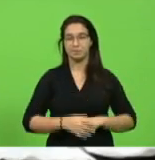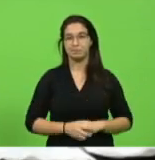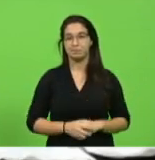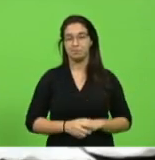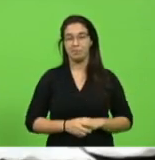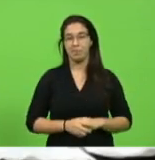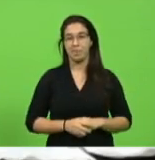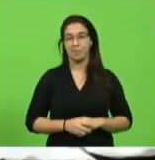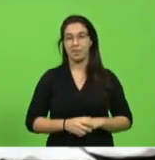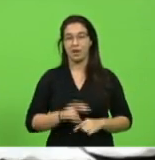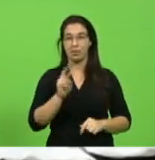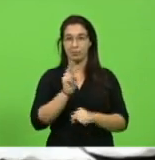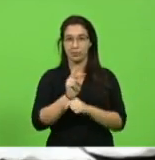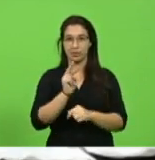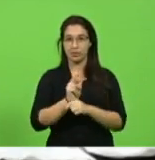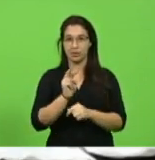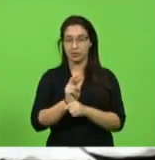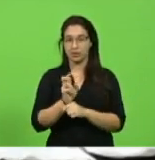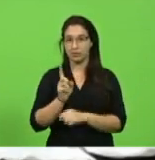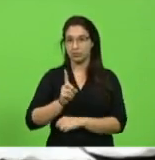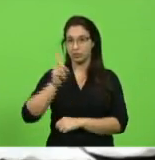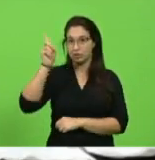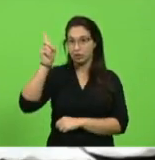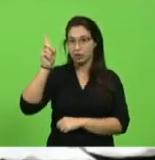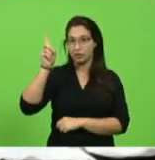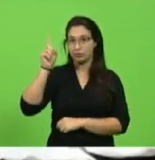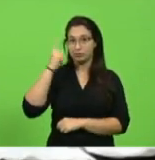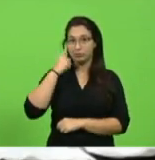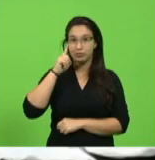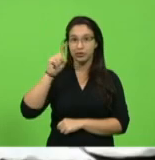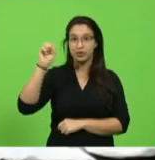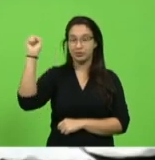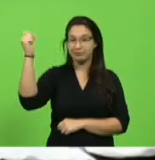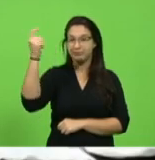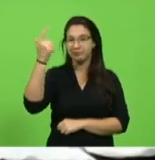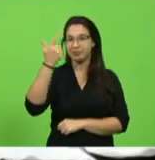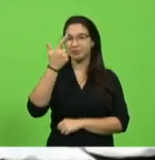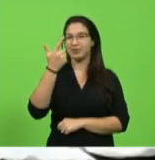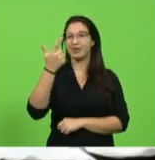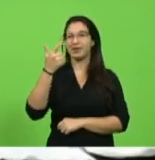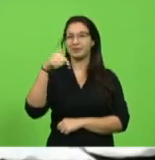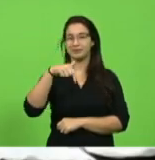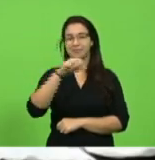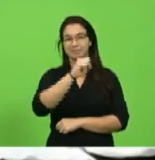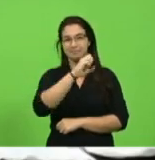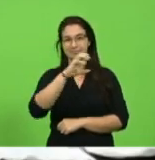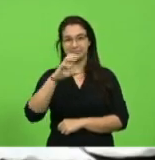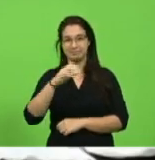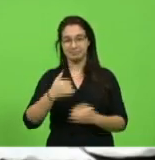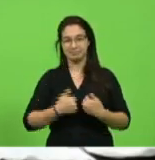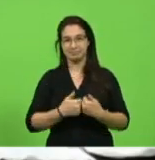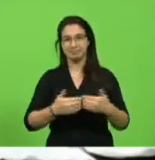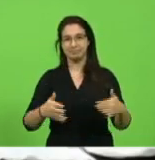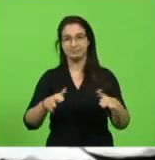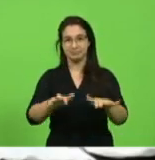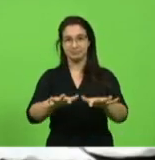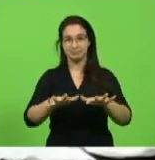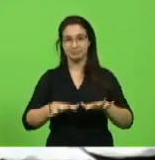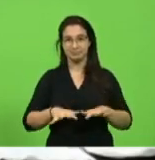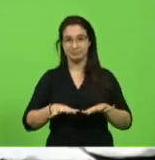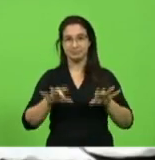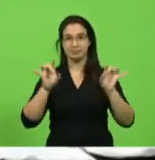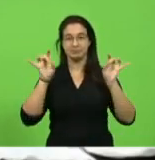Sob a proteção de Deus, neste dia ensolarado da capital catarinense, eu declaro aberta a sessão de julgamento